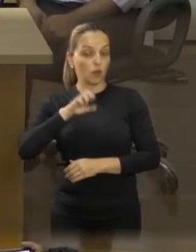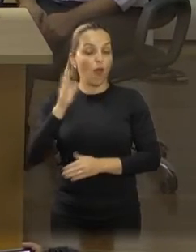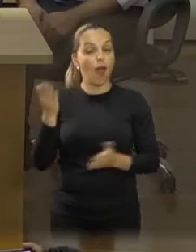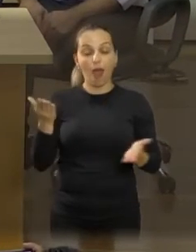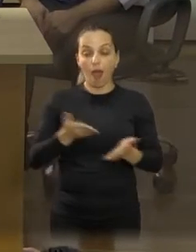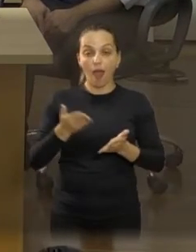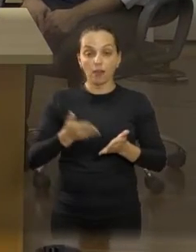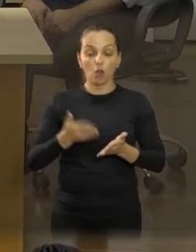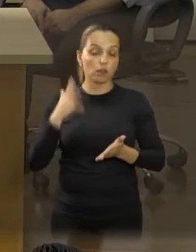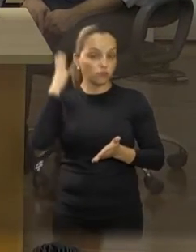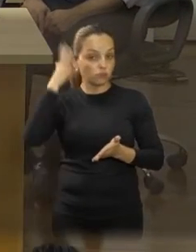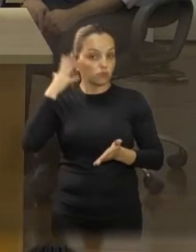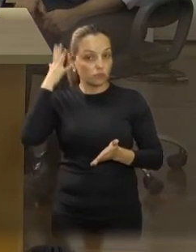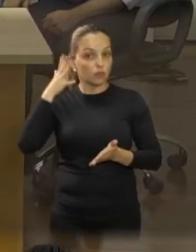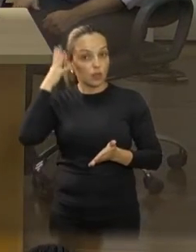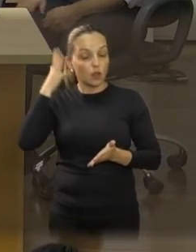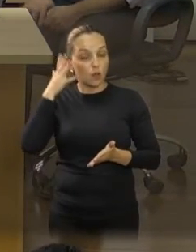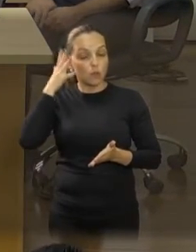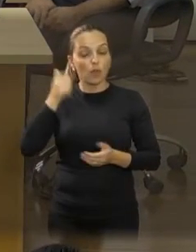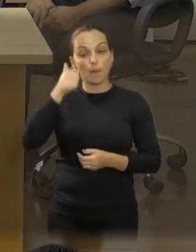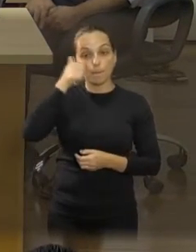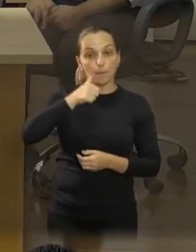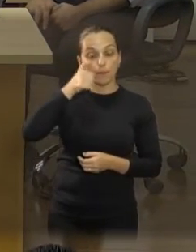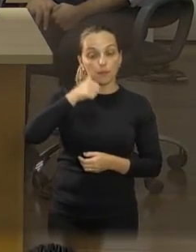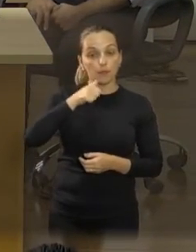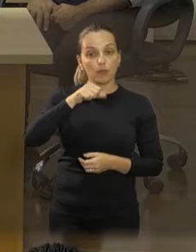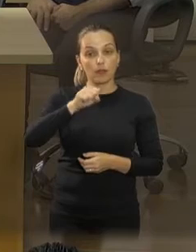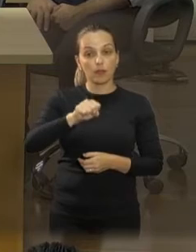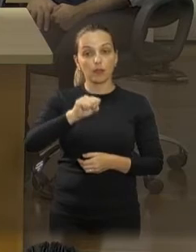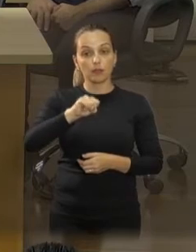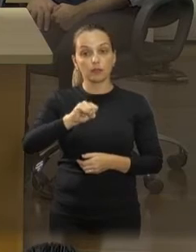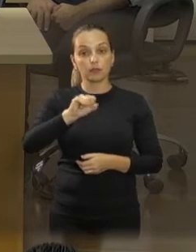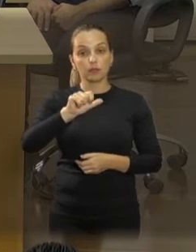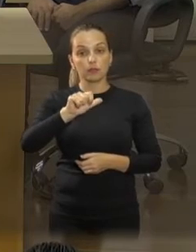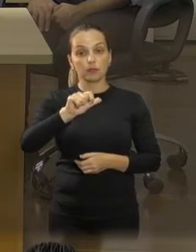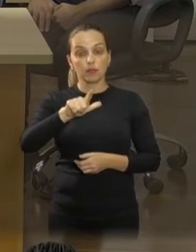de assistência farmacêutica, a senhora Silvana Lee.